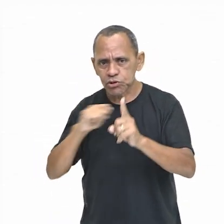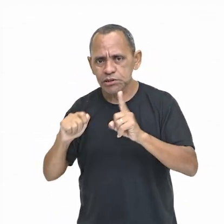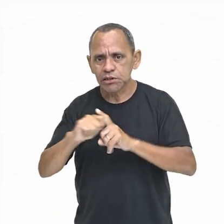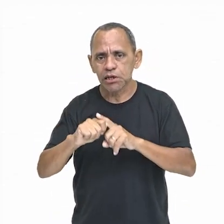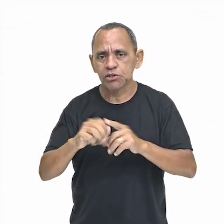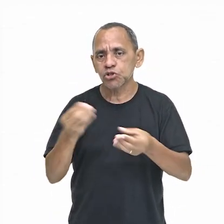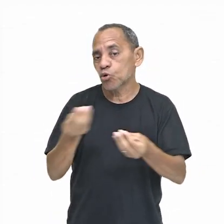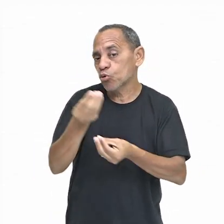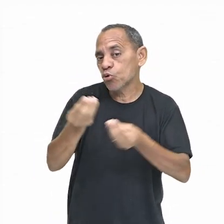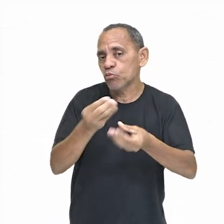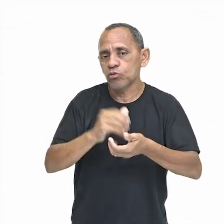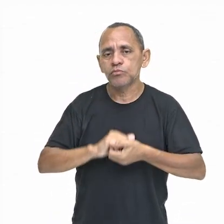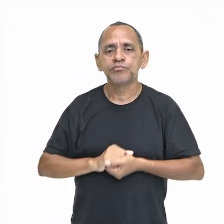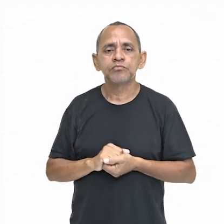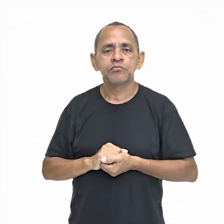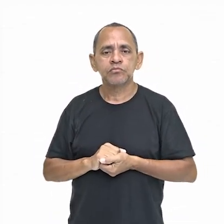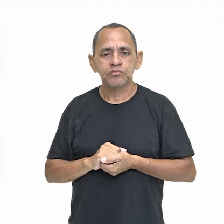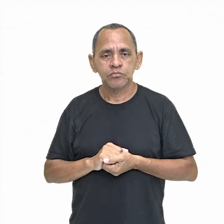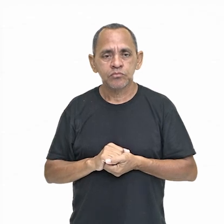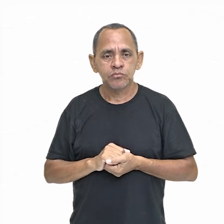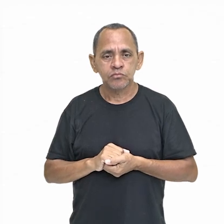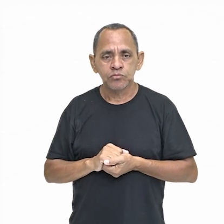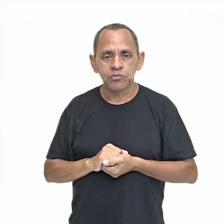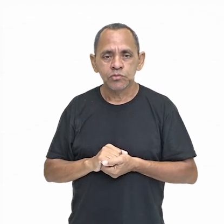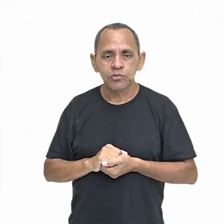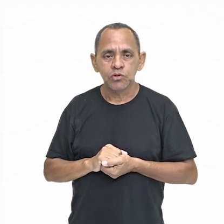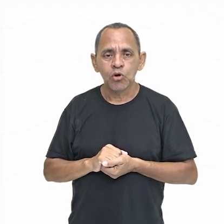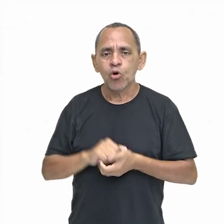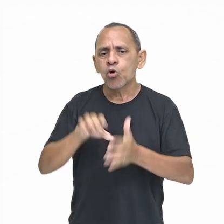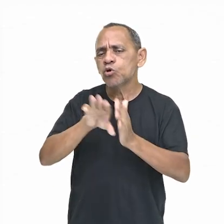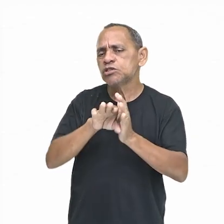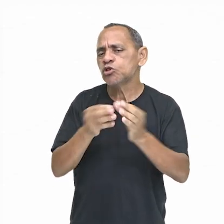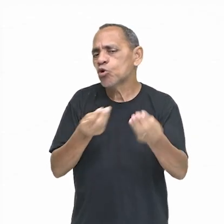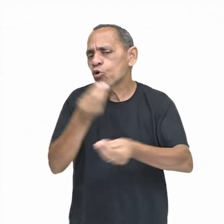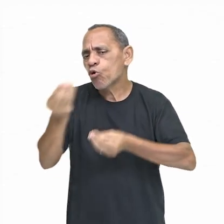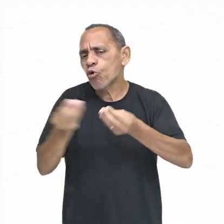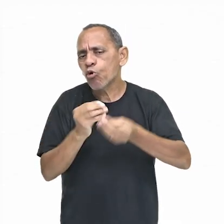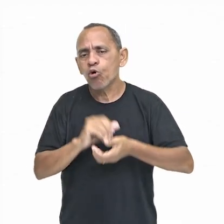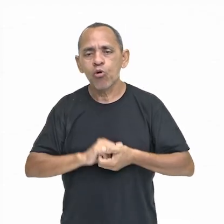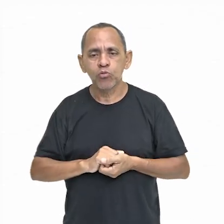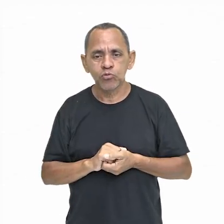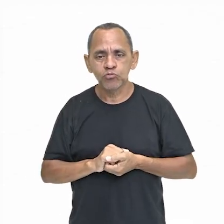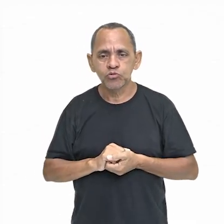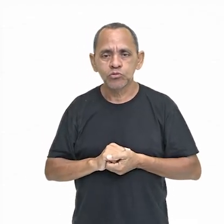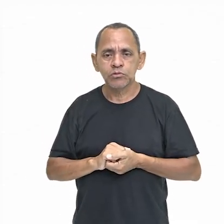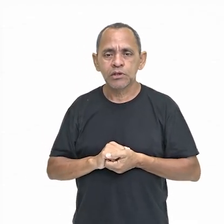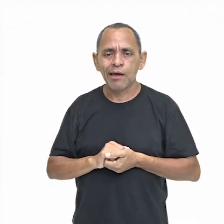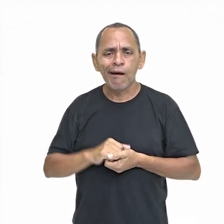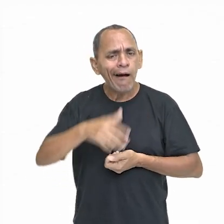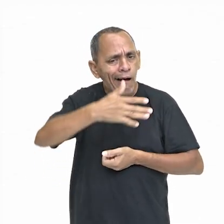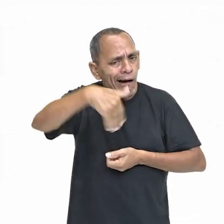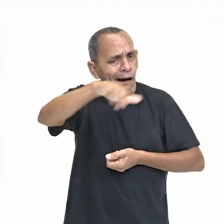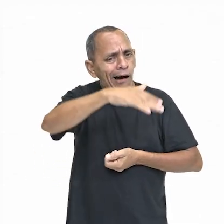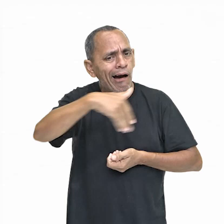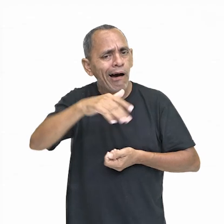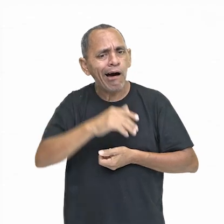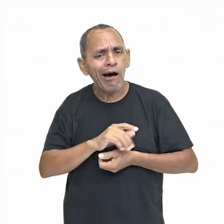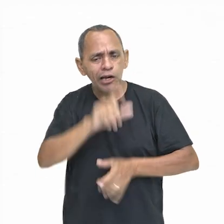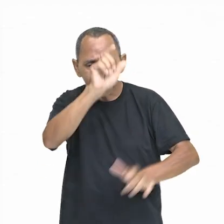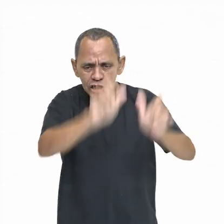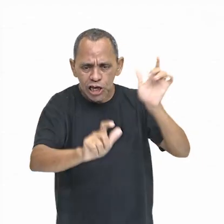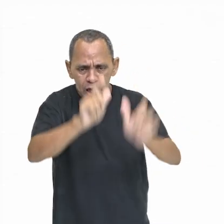denomina de status a posição social que o indivíduo ou que os indivíduos e grupos ocupam